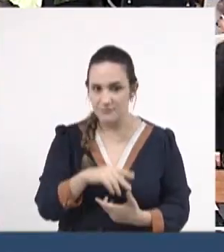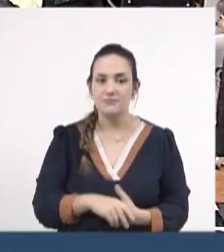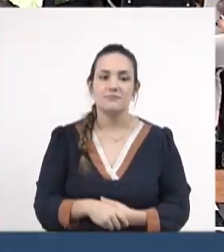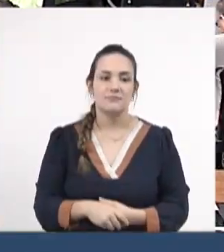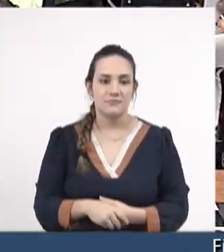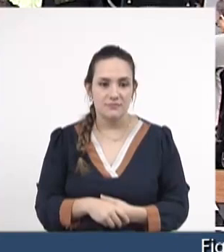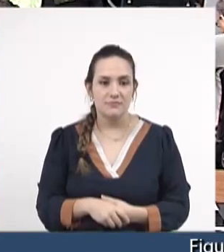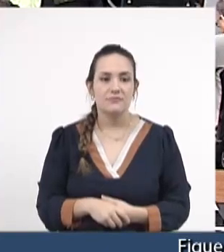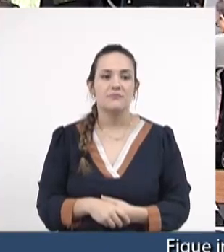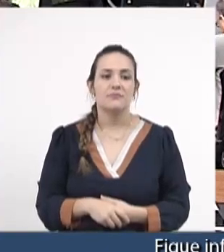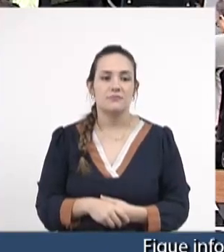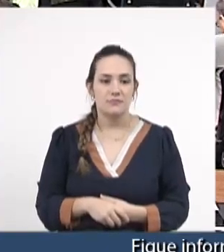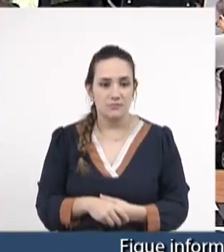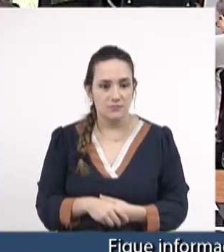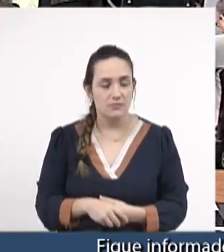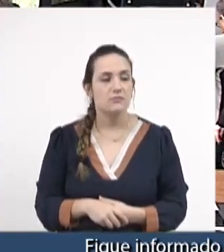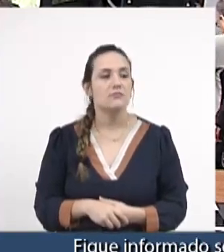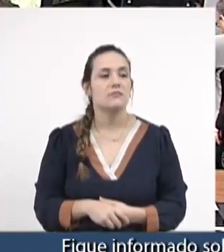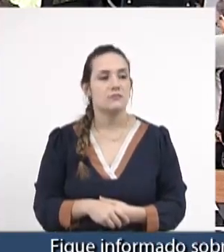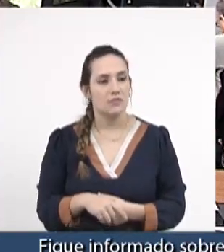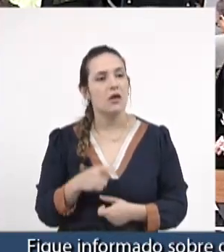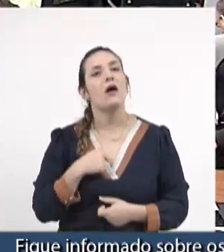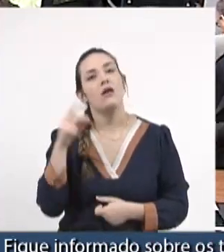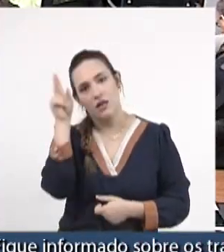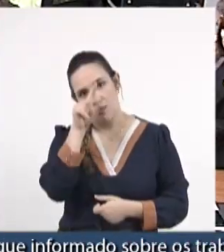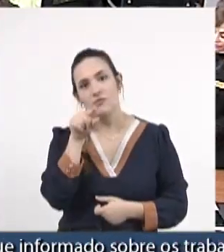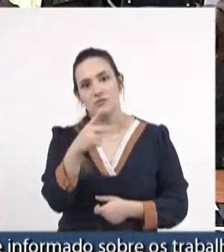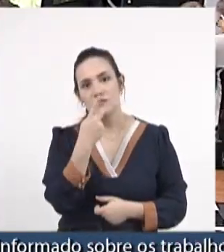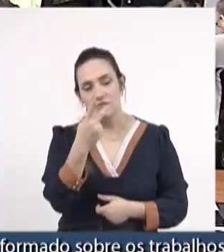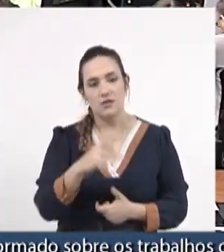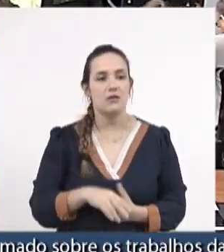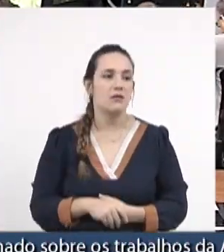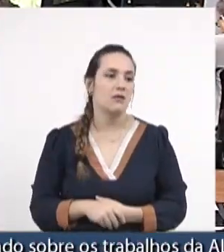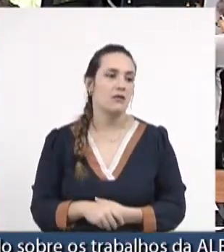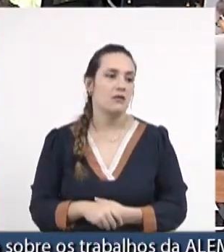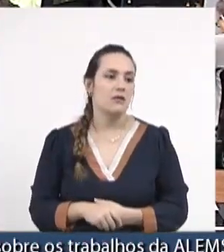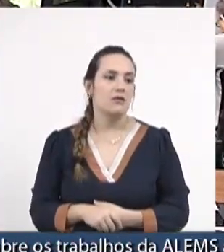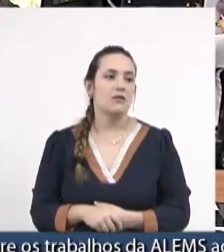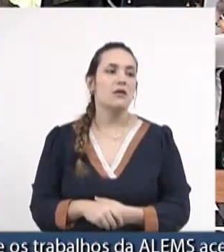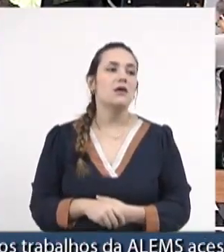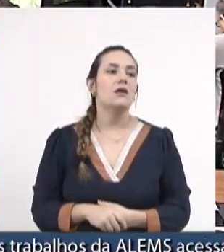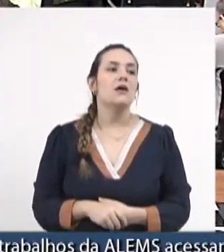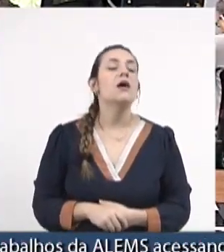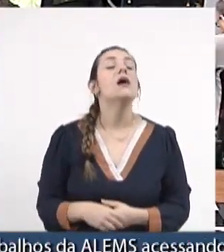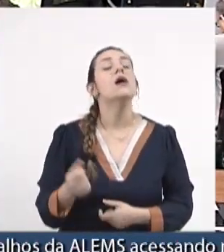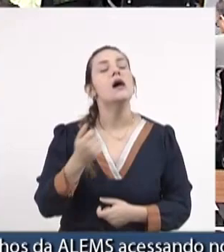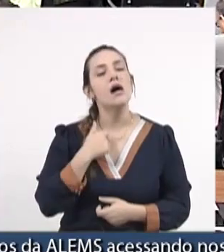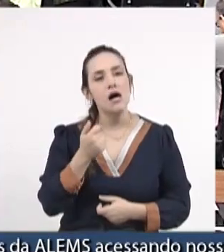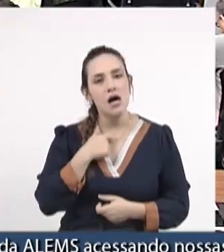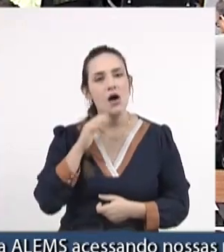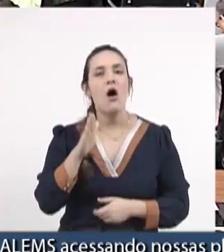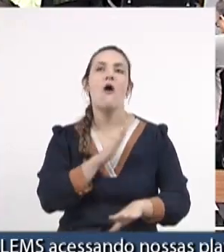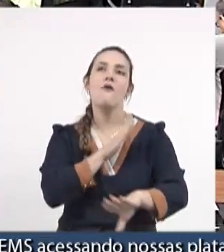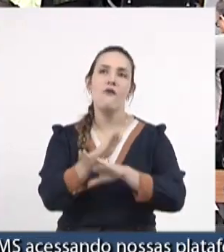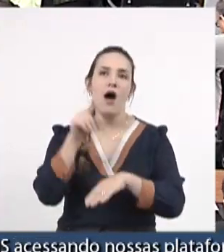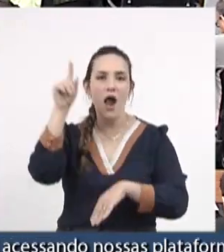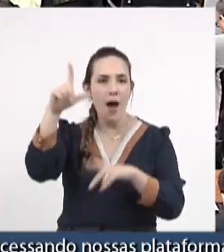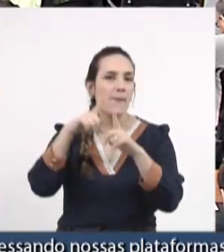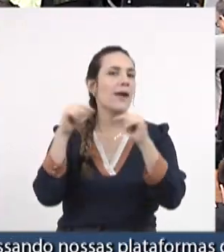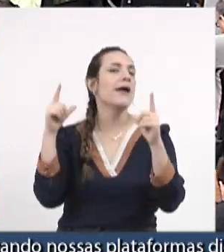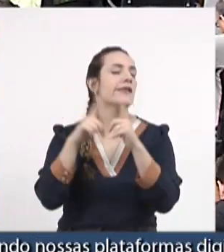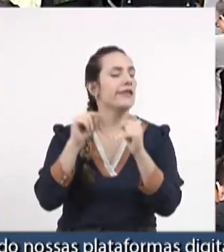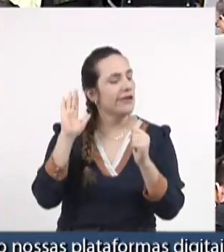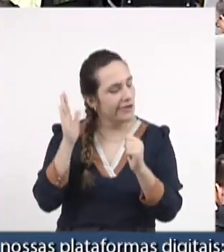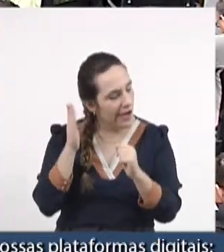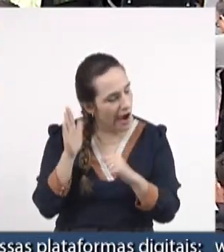todo o que Vossa Excelência está dizendo aí. E eu quero dizer que eu já fui em Brasília durante esses